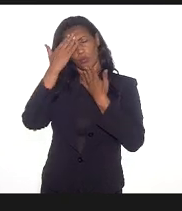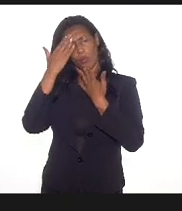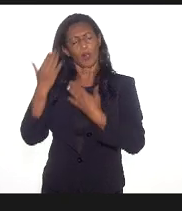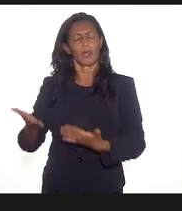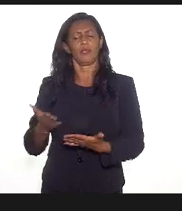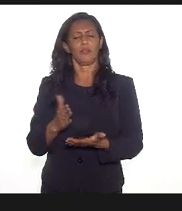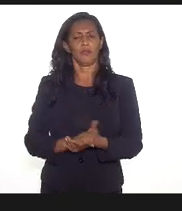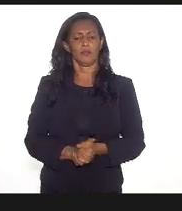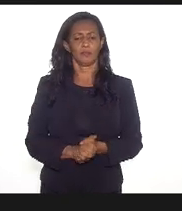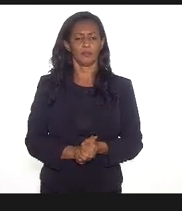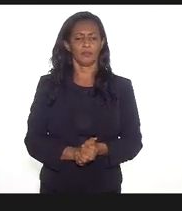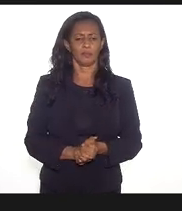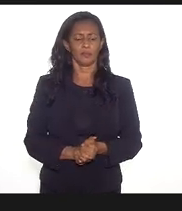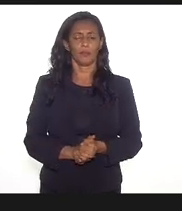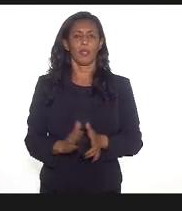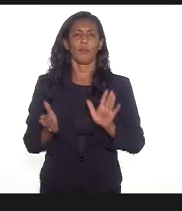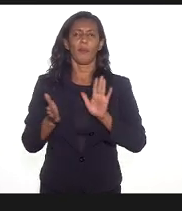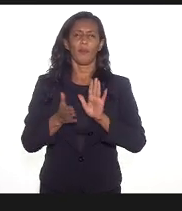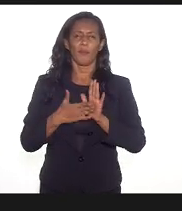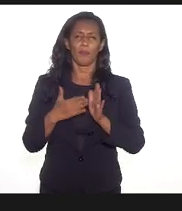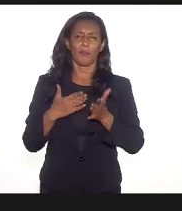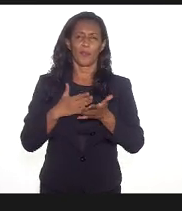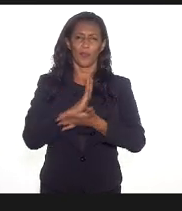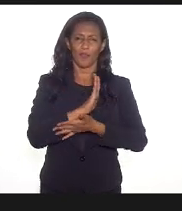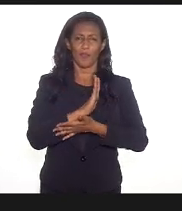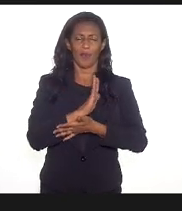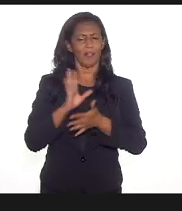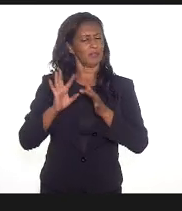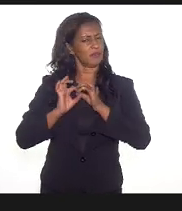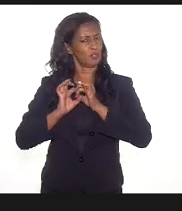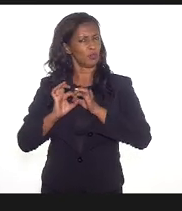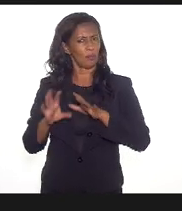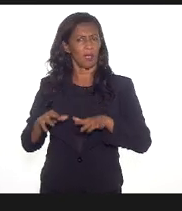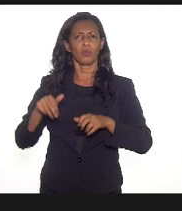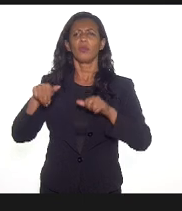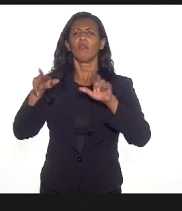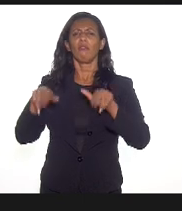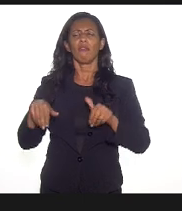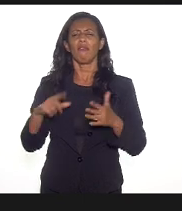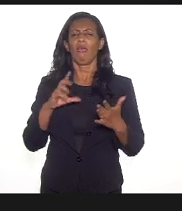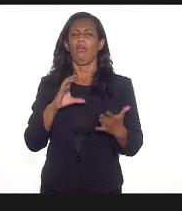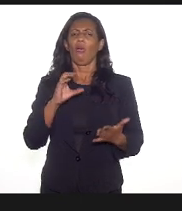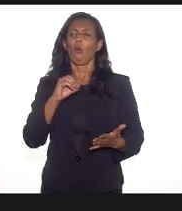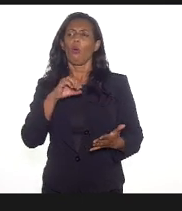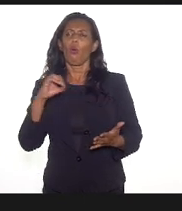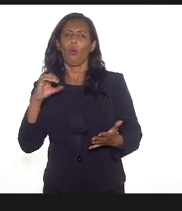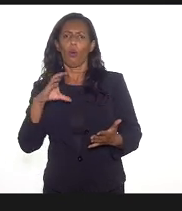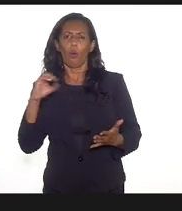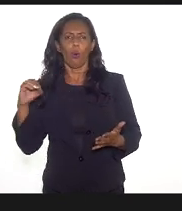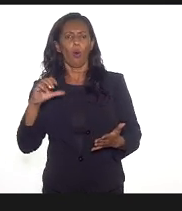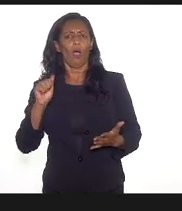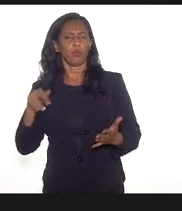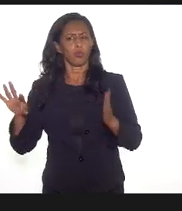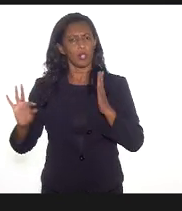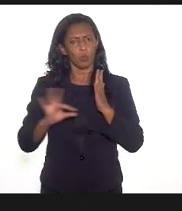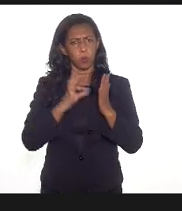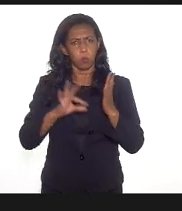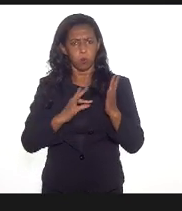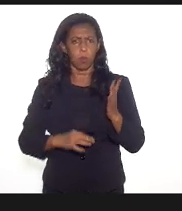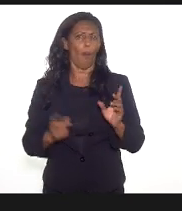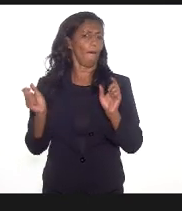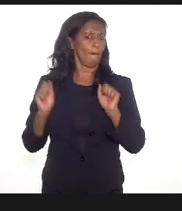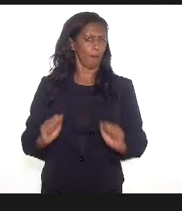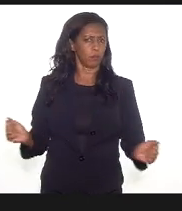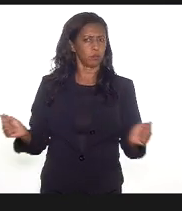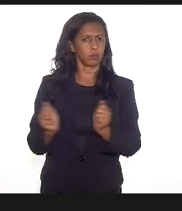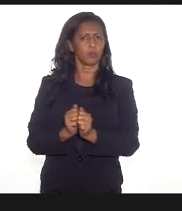pares por aprovar e deixo aberto para quem quiser também a coautoria poder participar junto. Então,